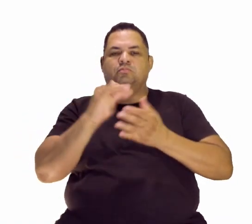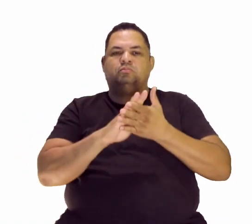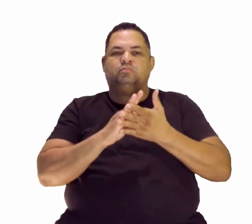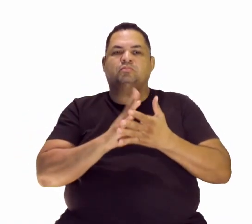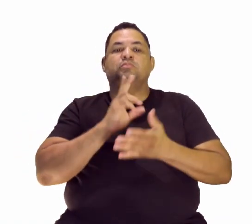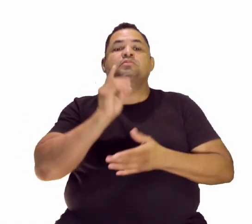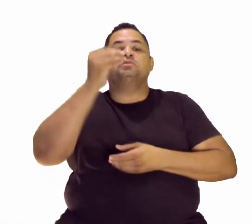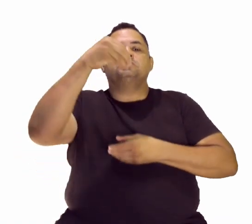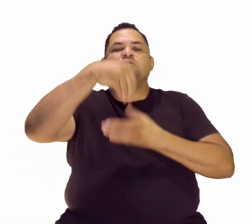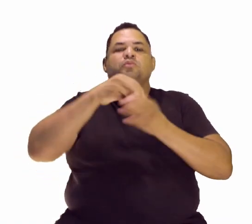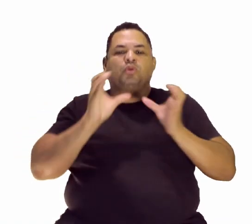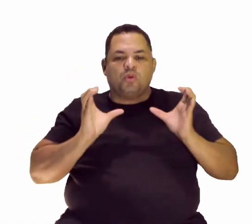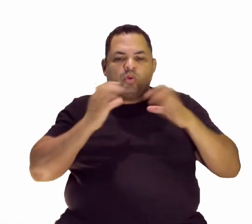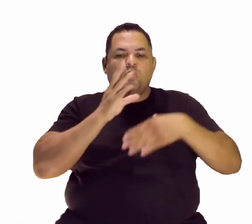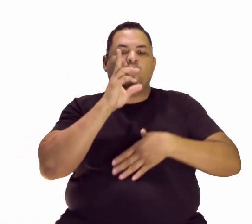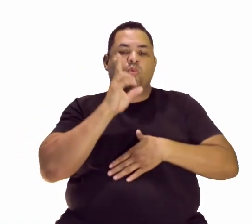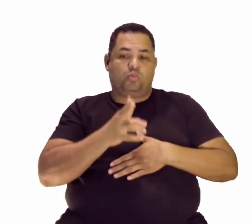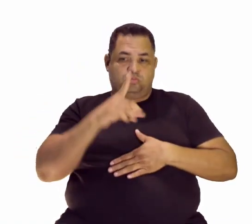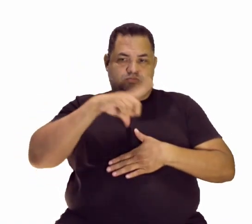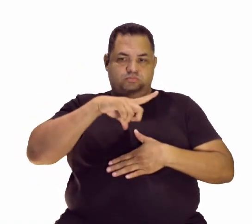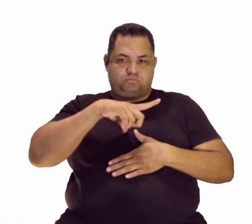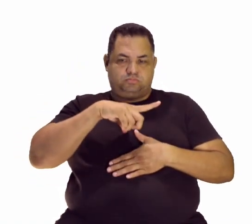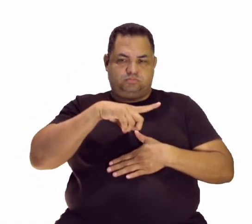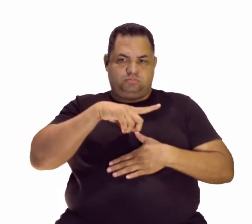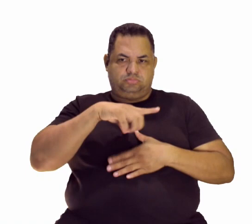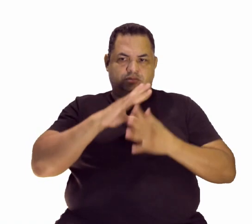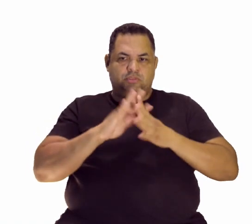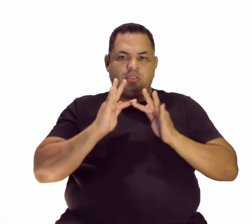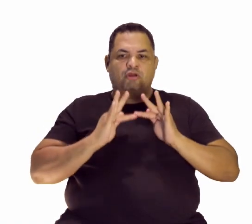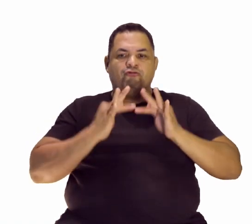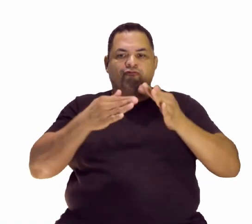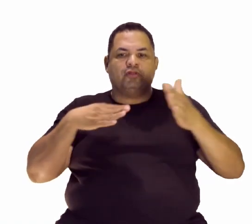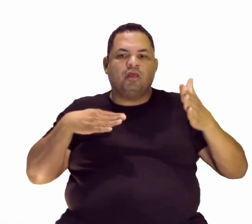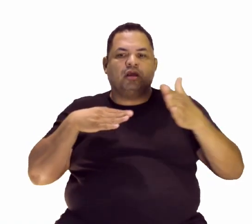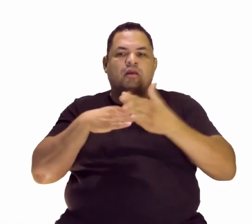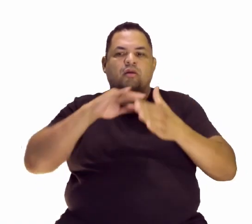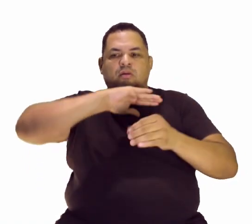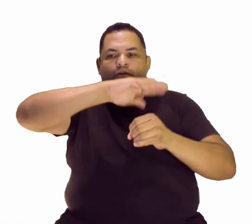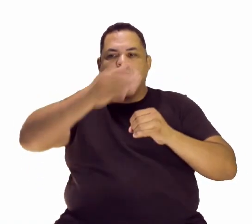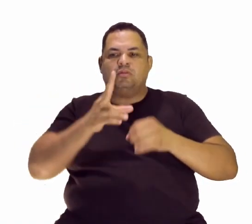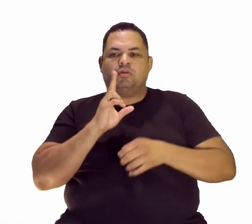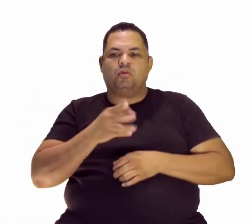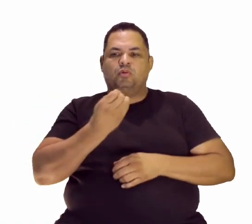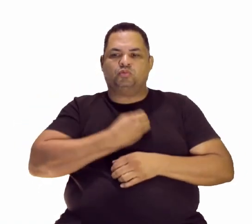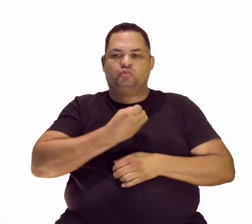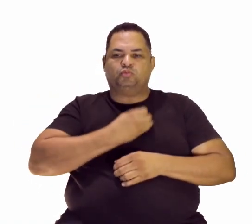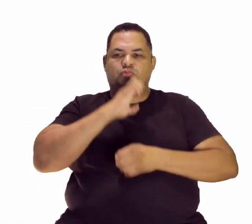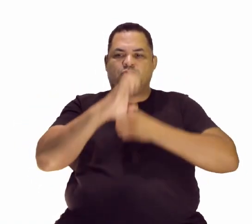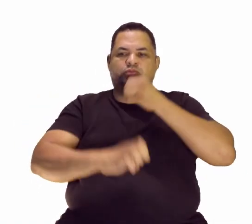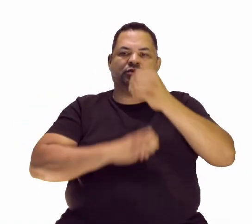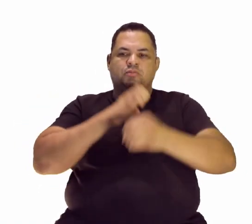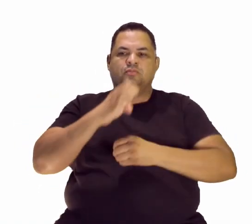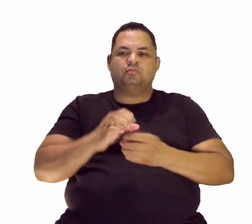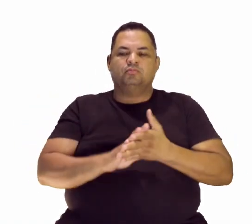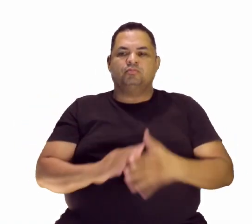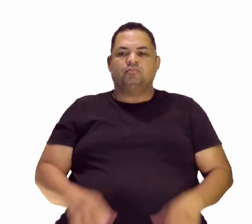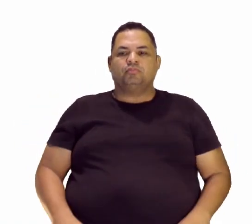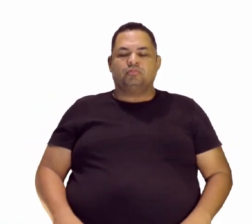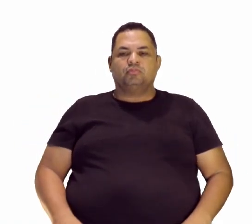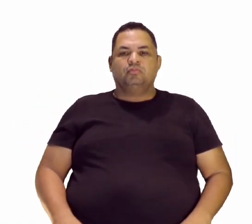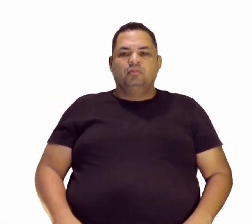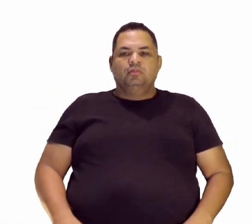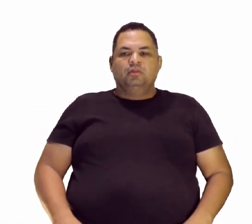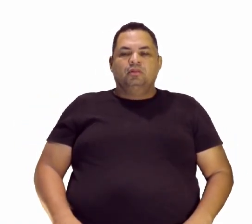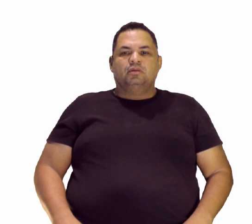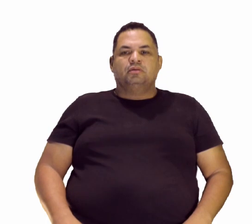uma família, eles vão ter, na última camada, o mesmo número de elétrons. Assim como que estão no